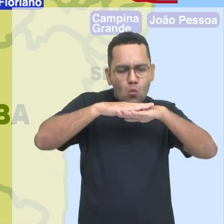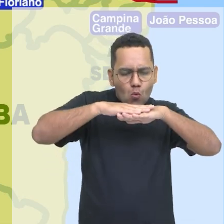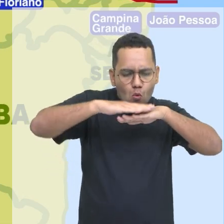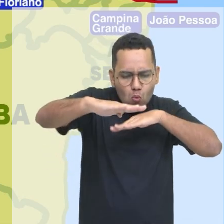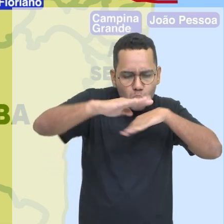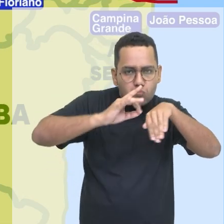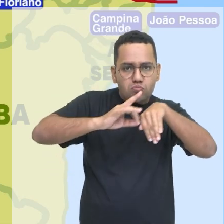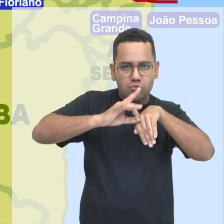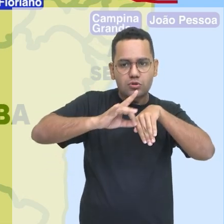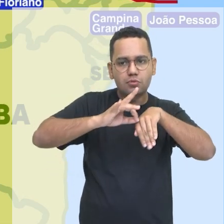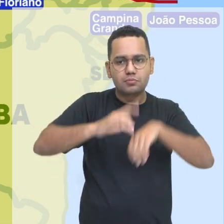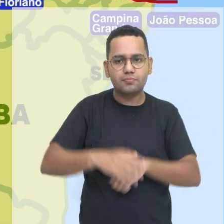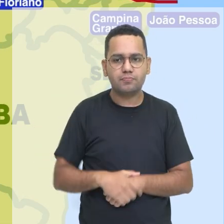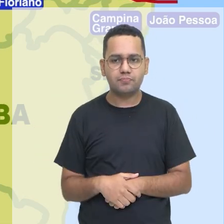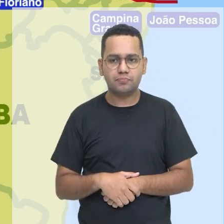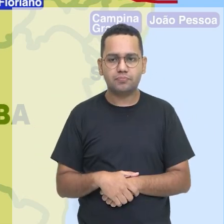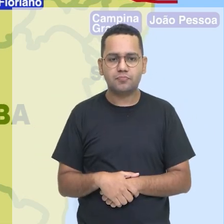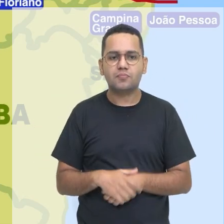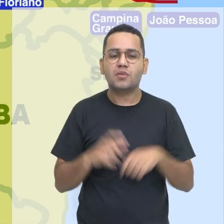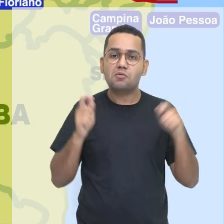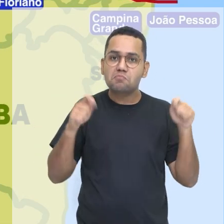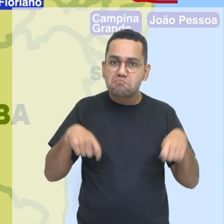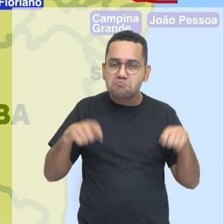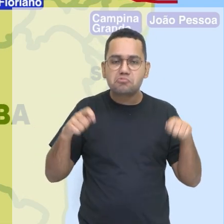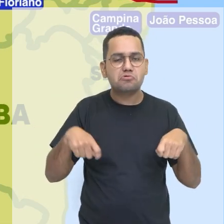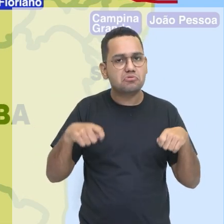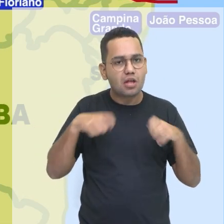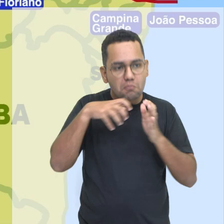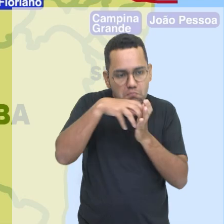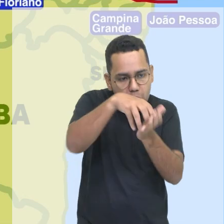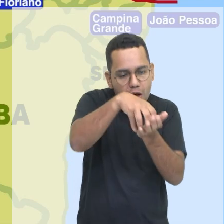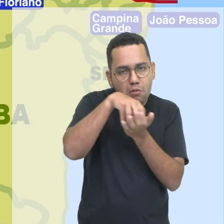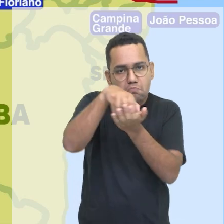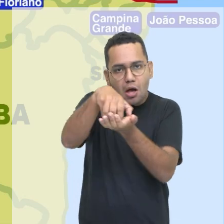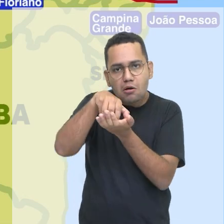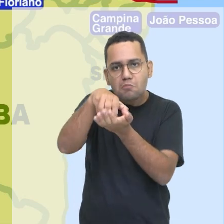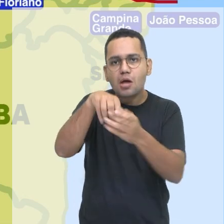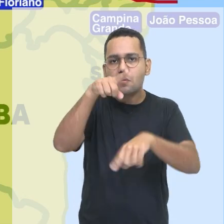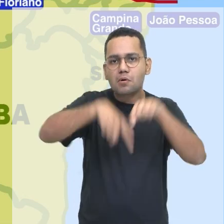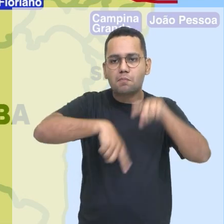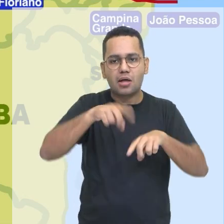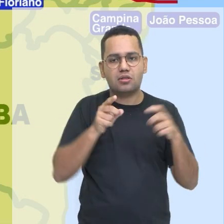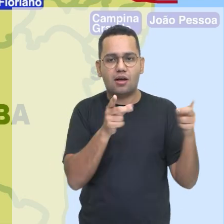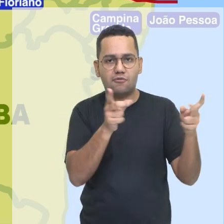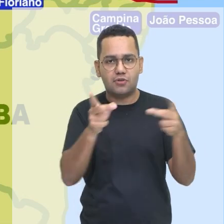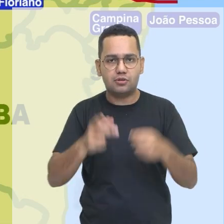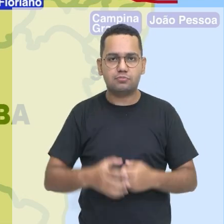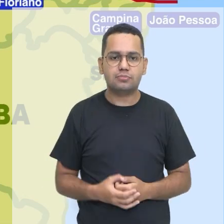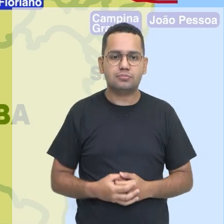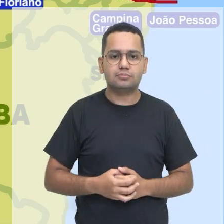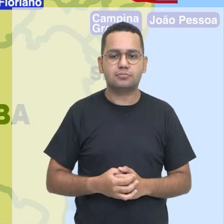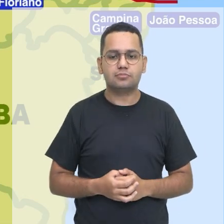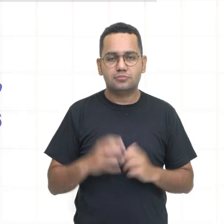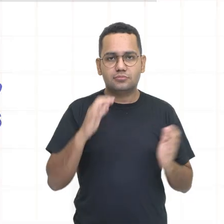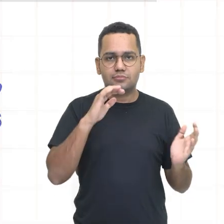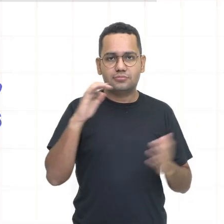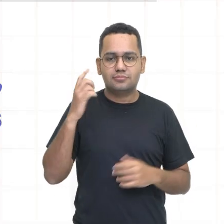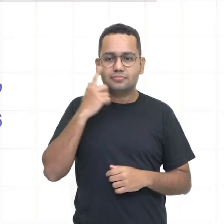necessária para que houvesse o mínimo de condição de transportar mercadorias. Ok, gente? Vamos ao texto, vamos